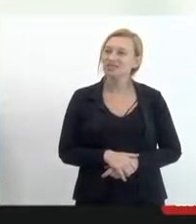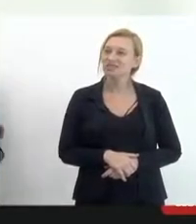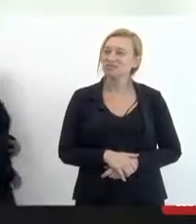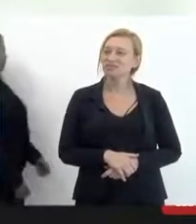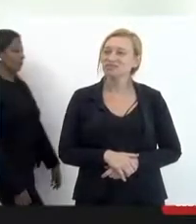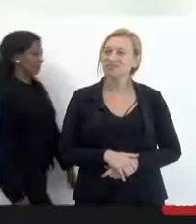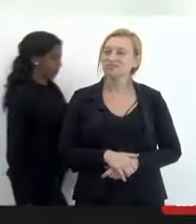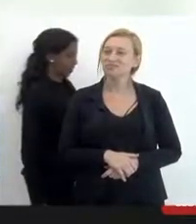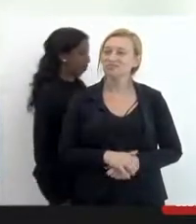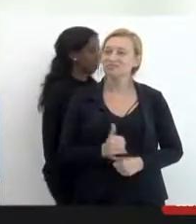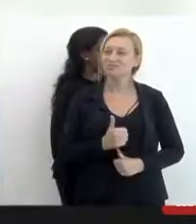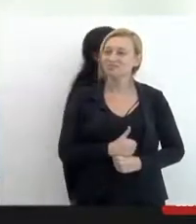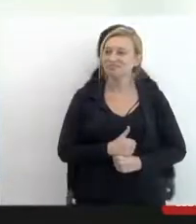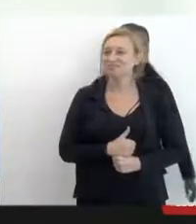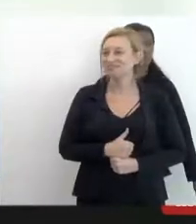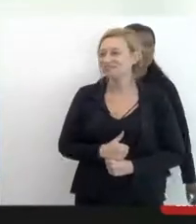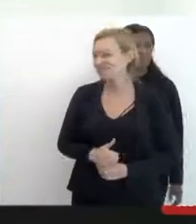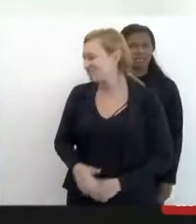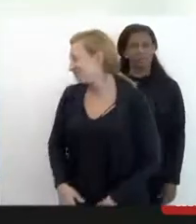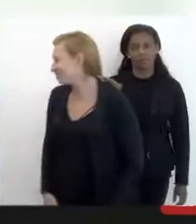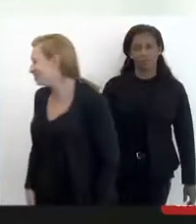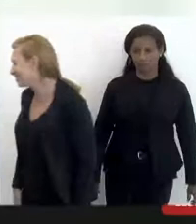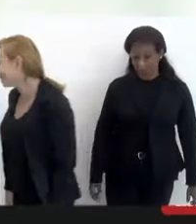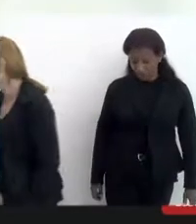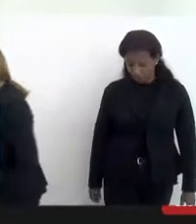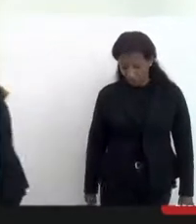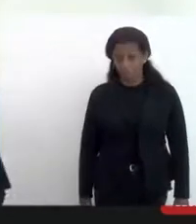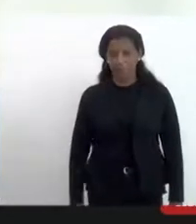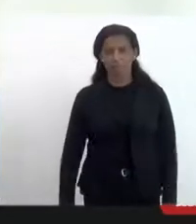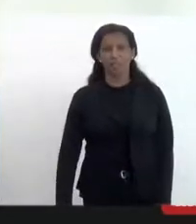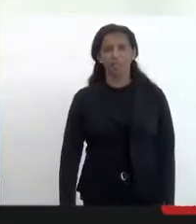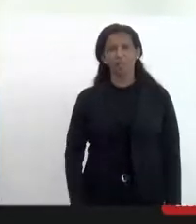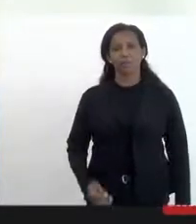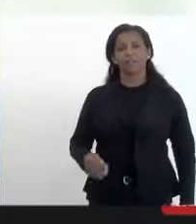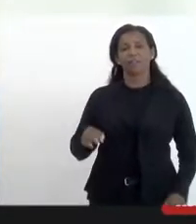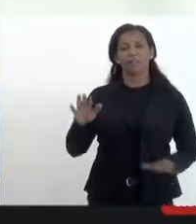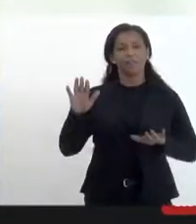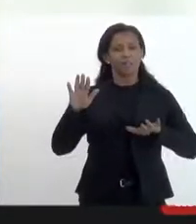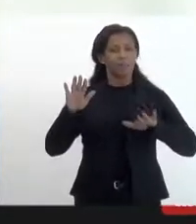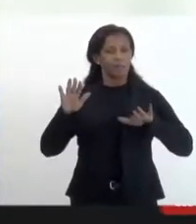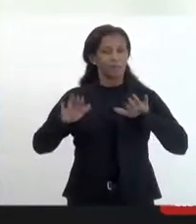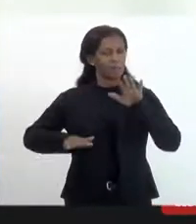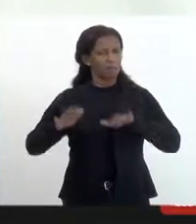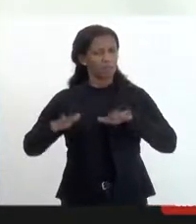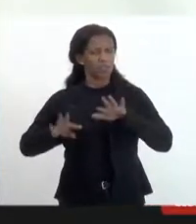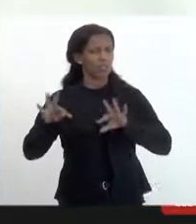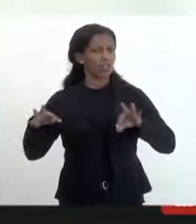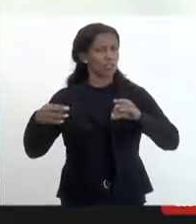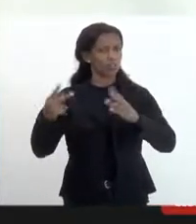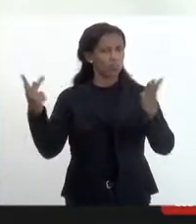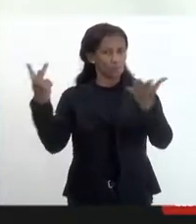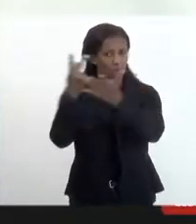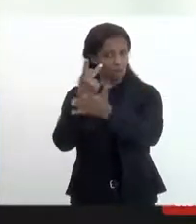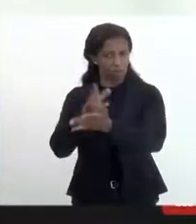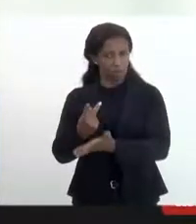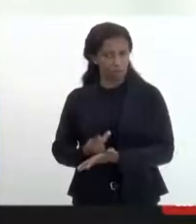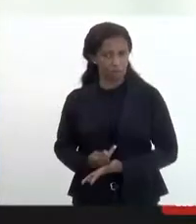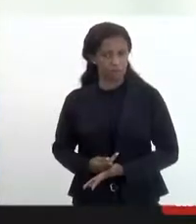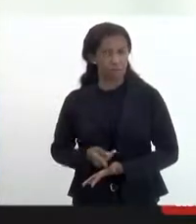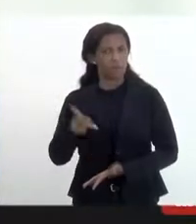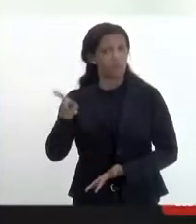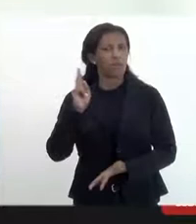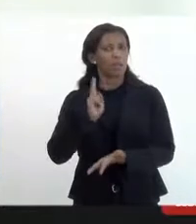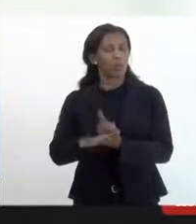atrás, da crise fiscal, e, mediante tudo que o Cali colocou, ela